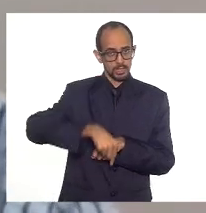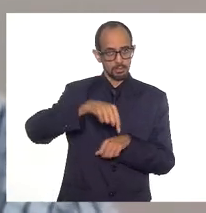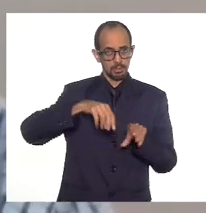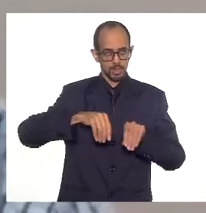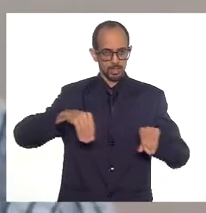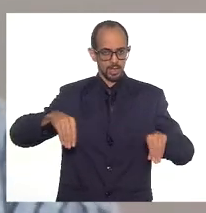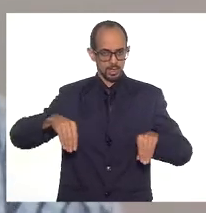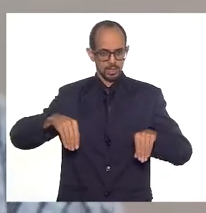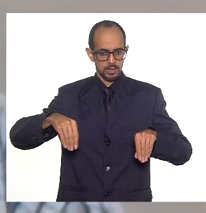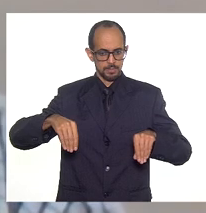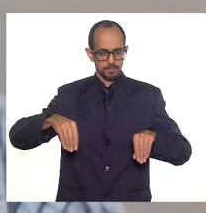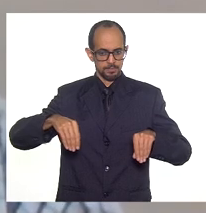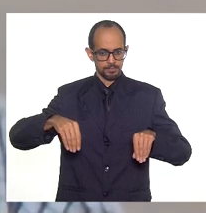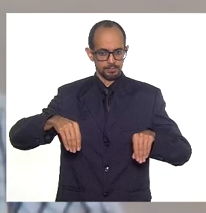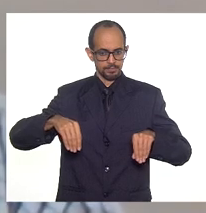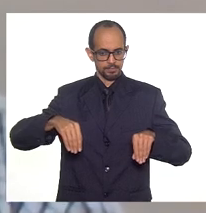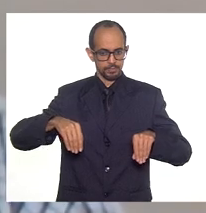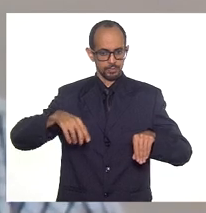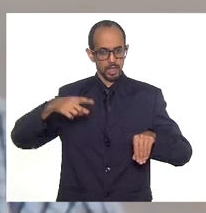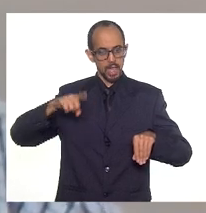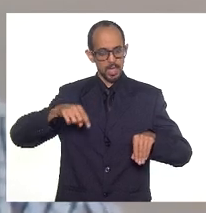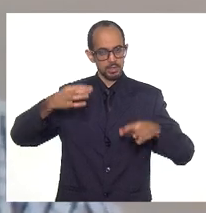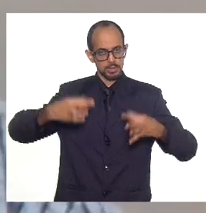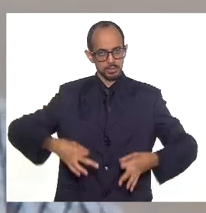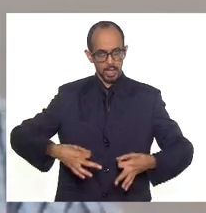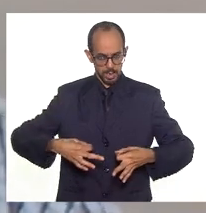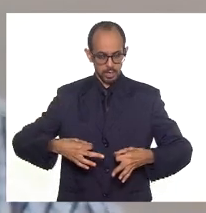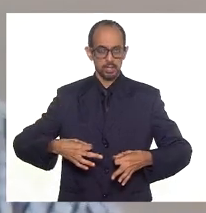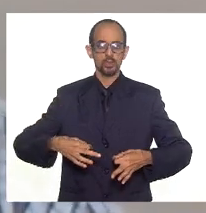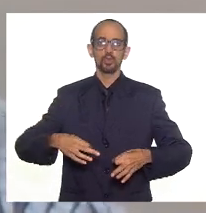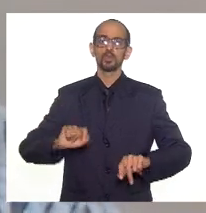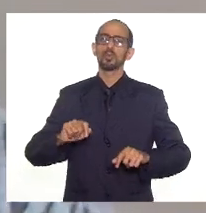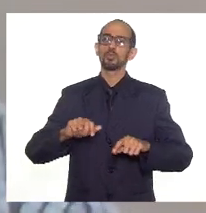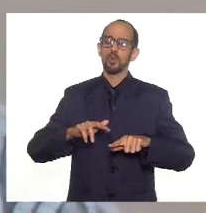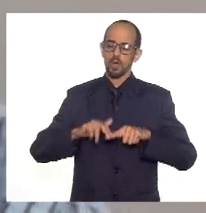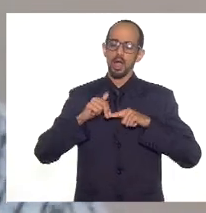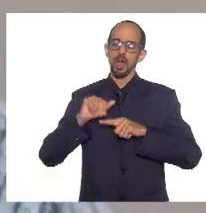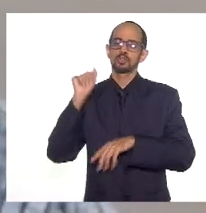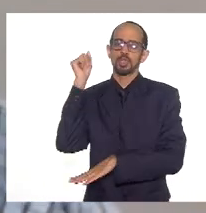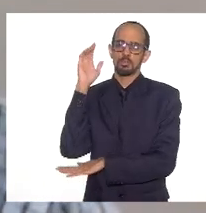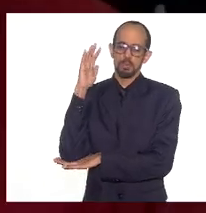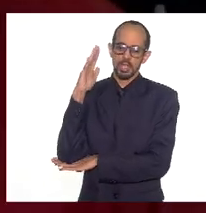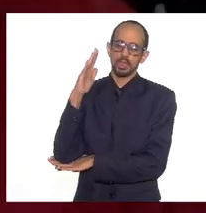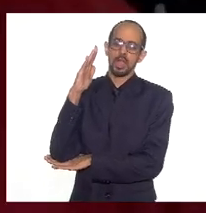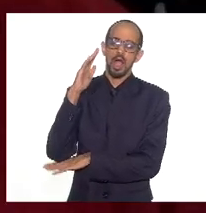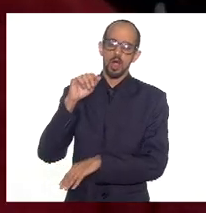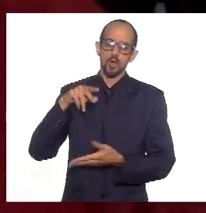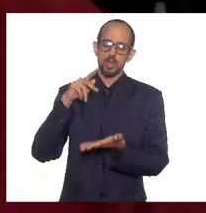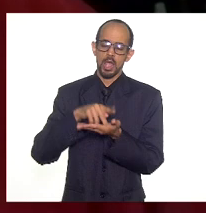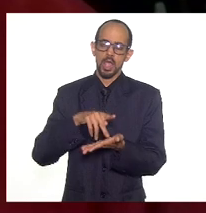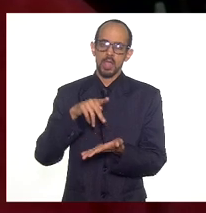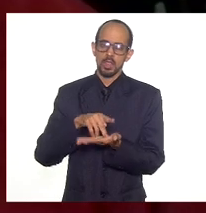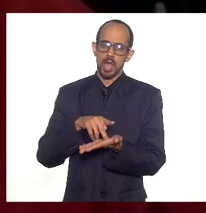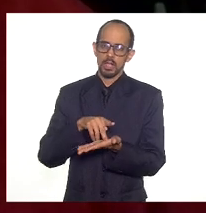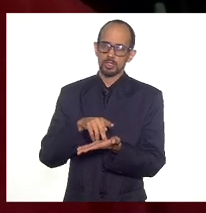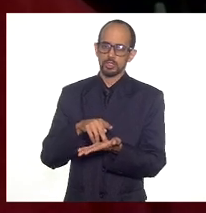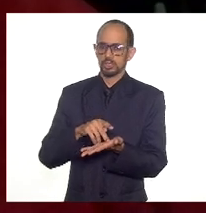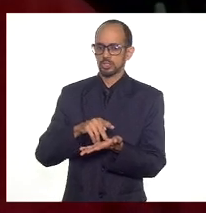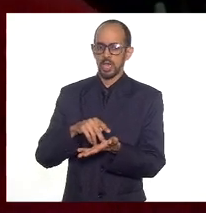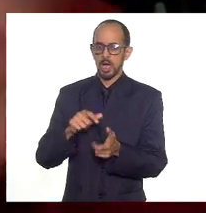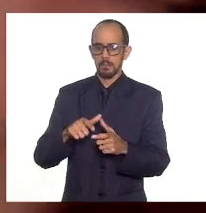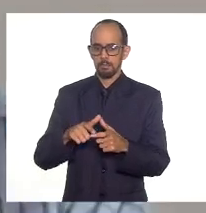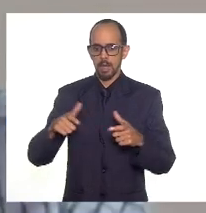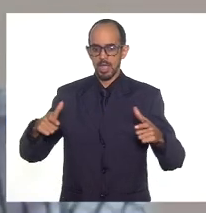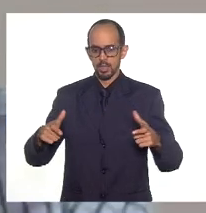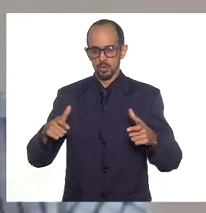essa pressão internacional, e que é correta, do ponto de vista ambiental, né? Se realmente, quer dizer, a grande maioria dos